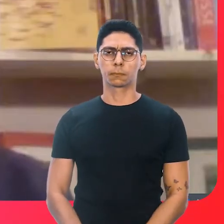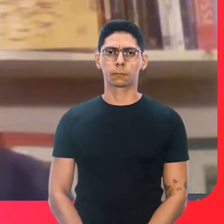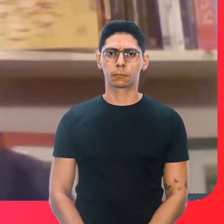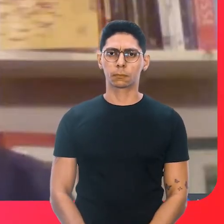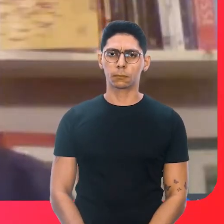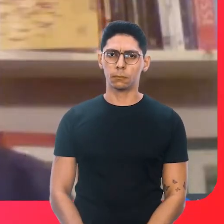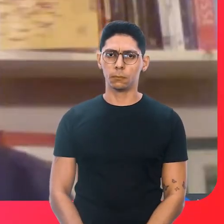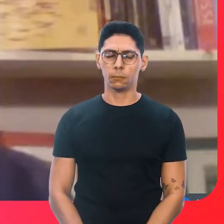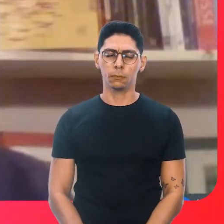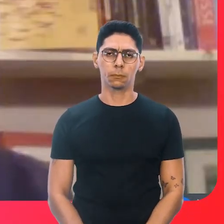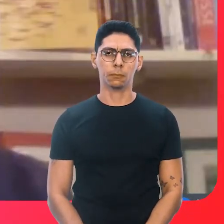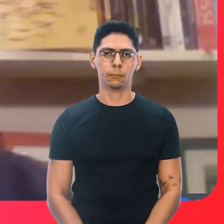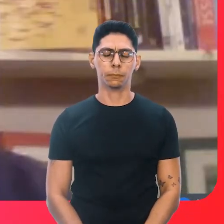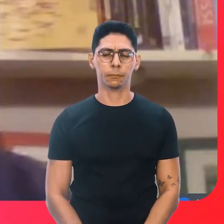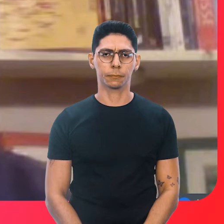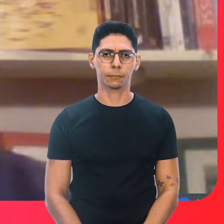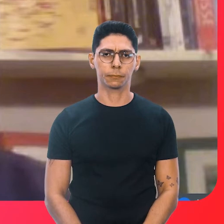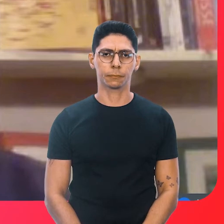Antônio, é o seguinte,